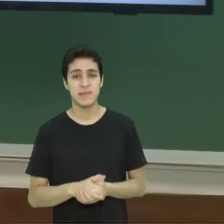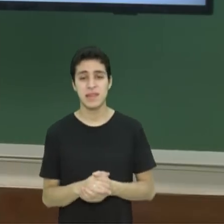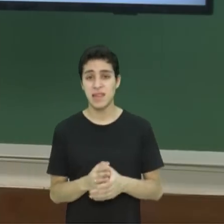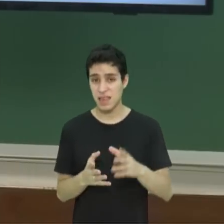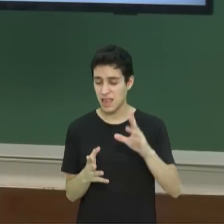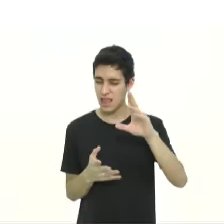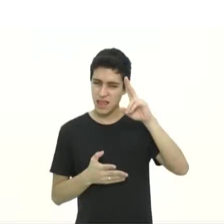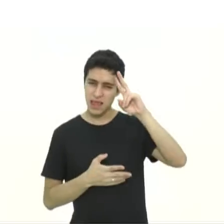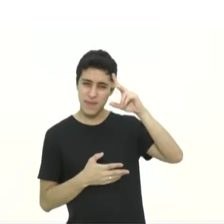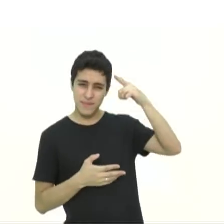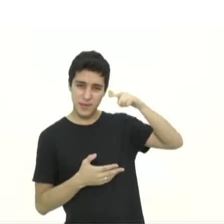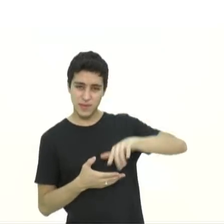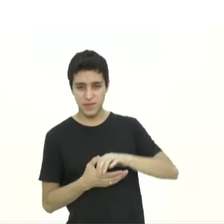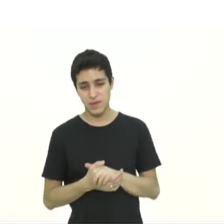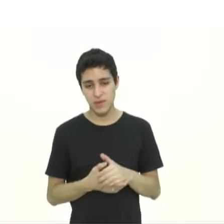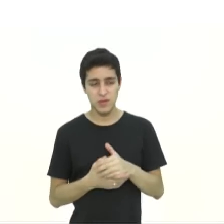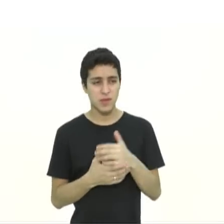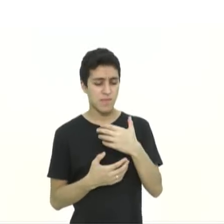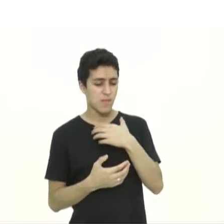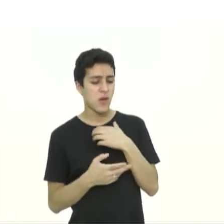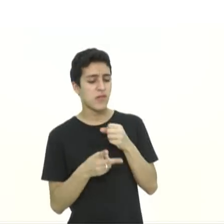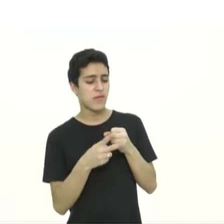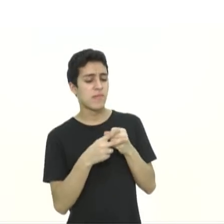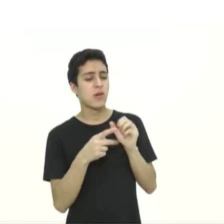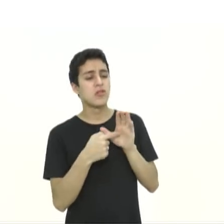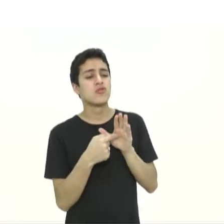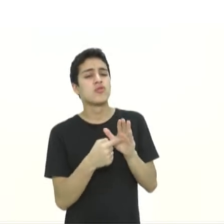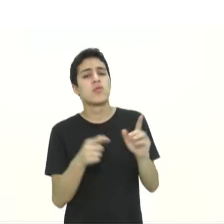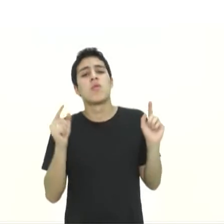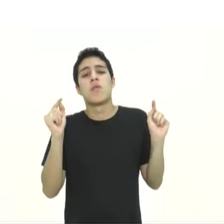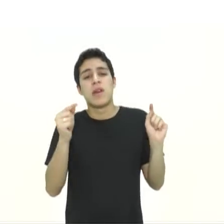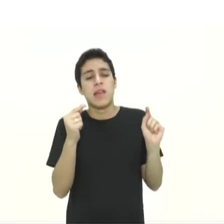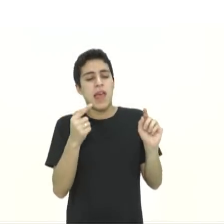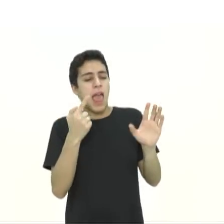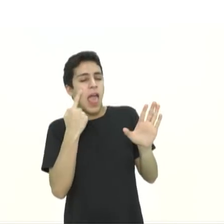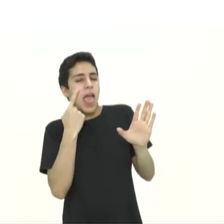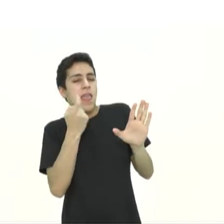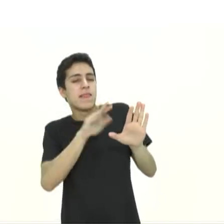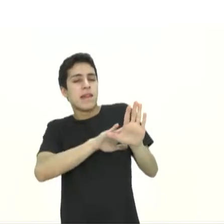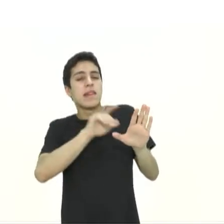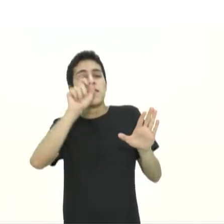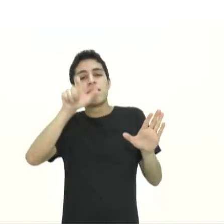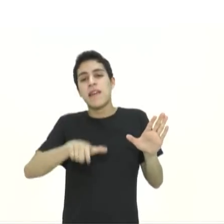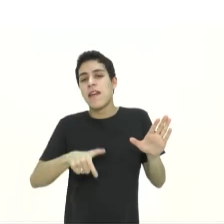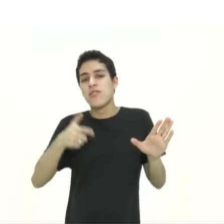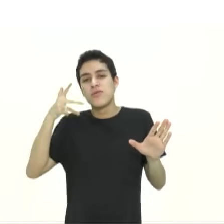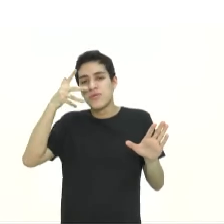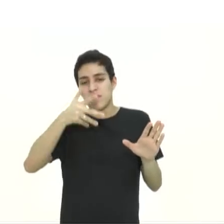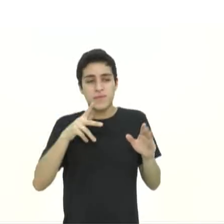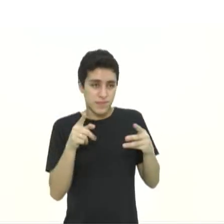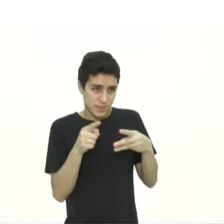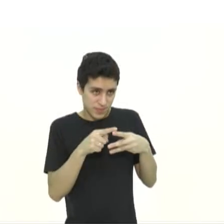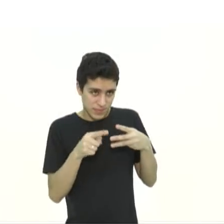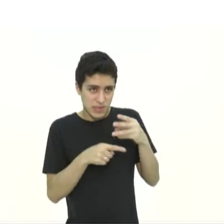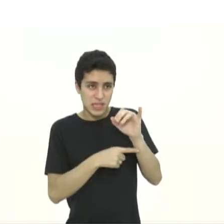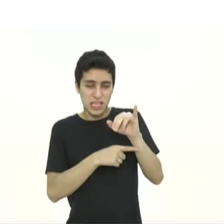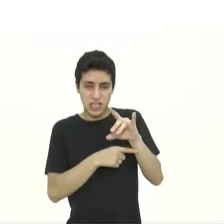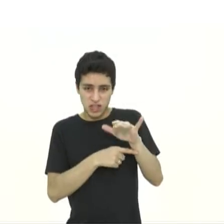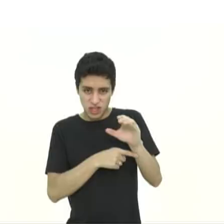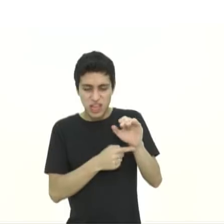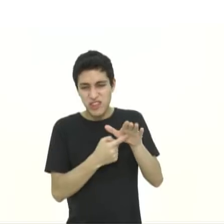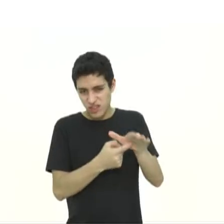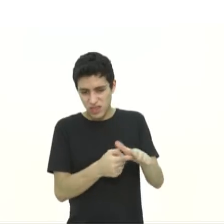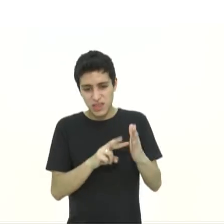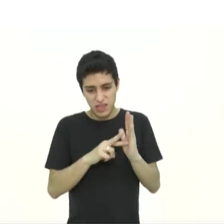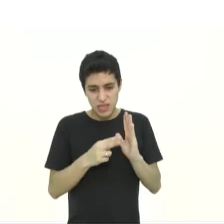Relembrando, os modos verbais são formas usadas que indicam a intenção de quem está falando. Eles são 3. O indicativo, que é